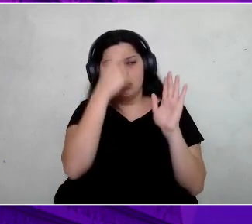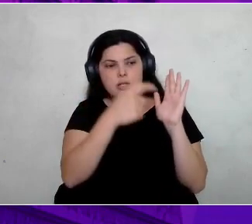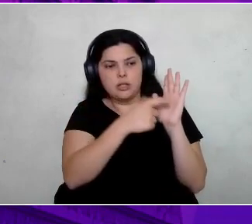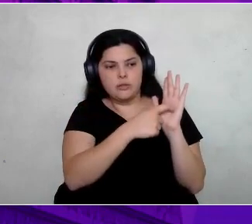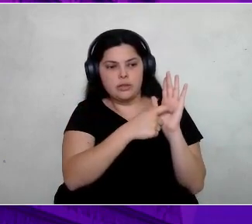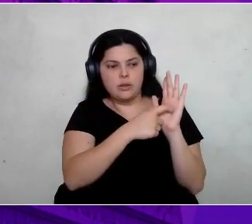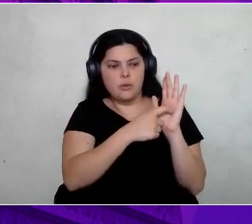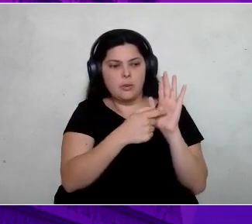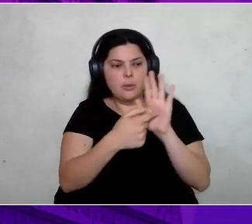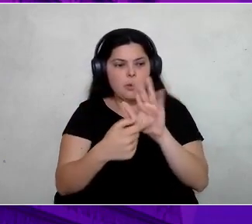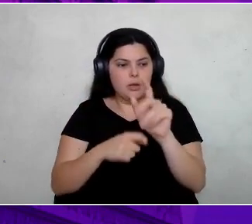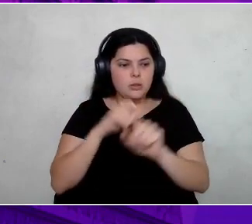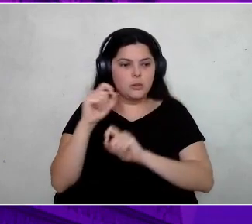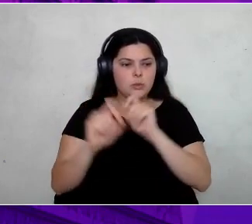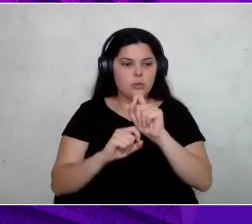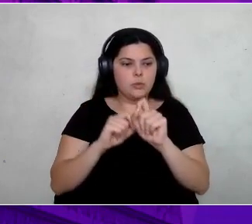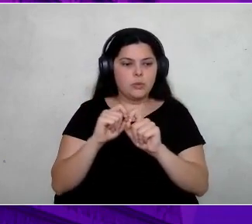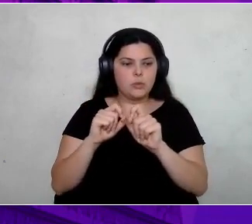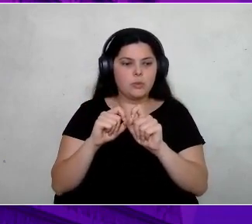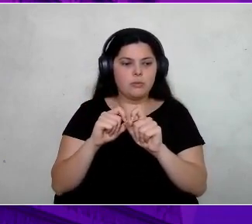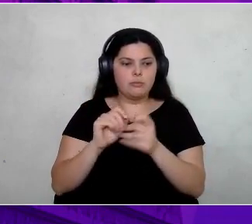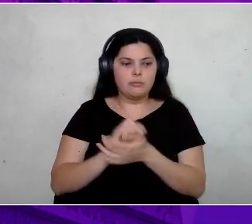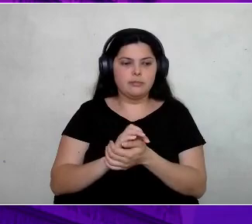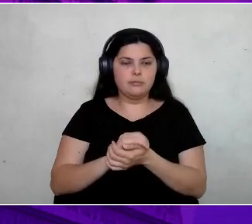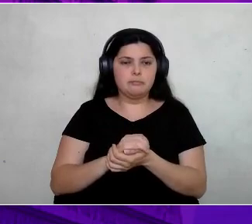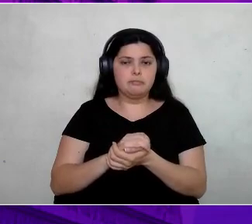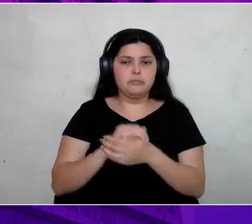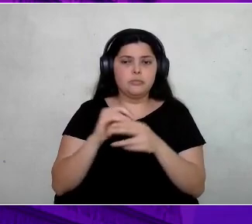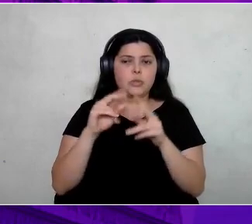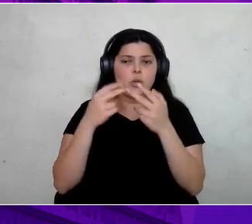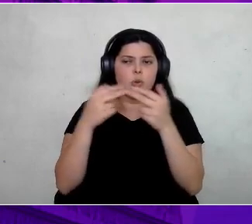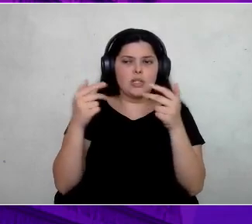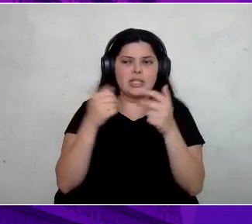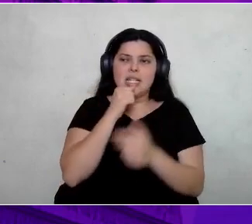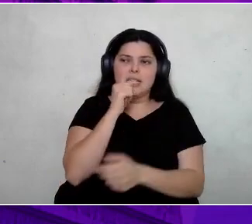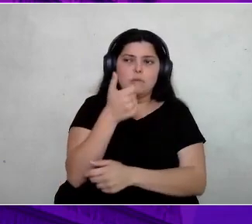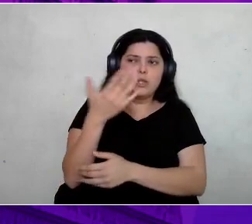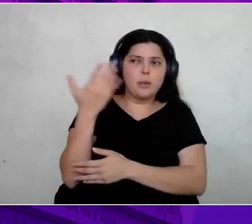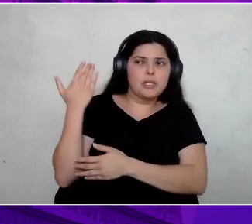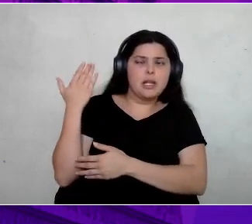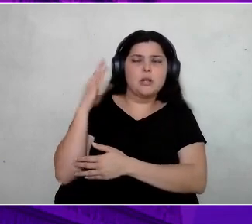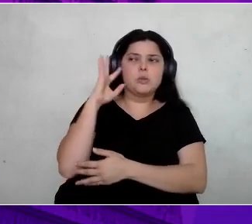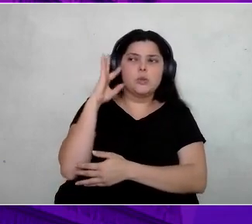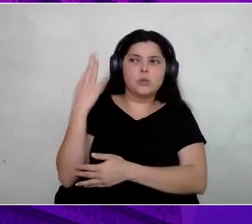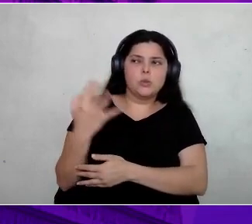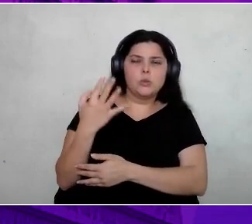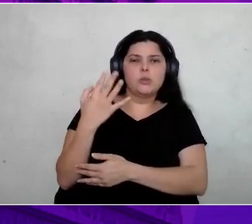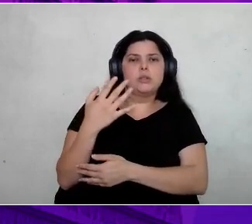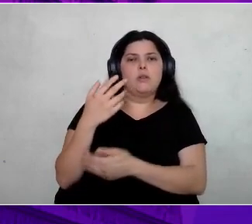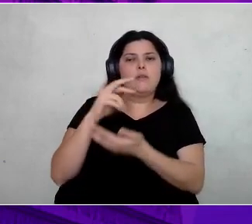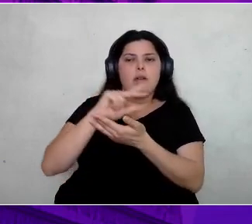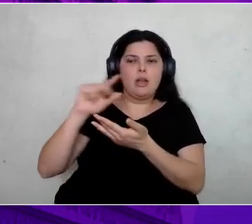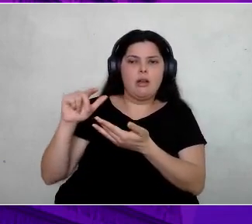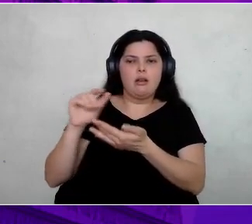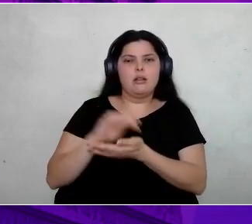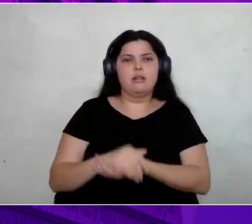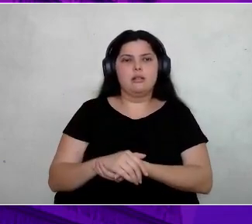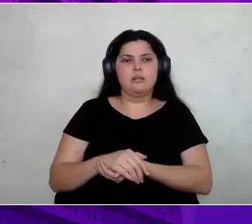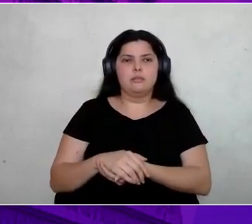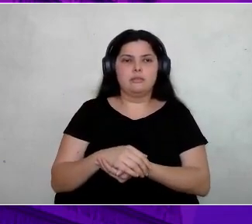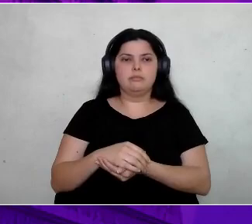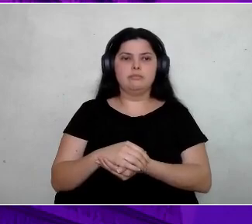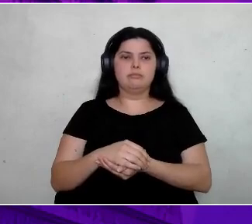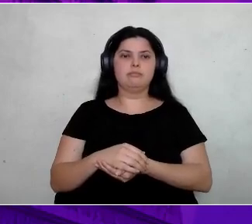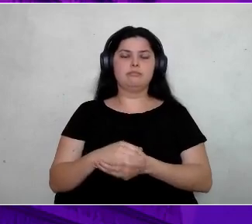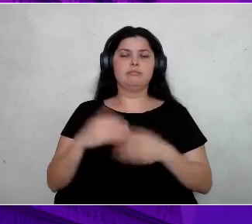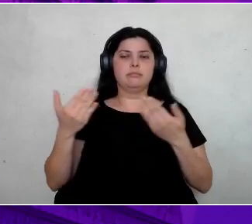traz algumas questões que não existiam antes, soluções um monte, sem dúvida, mas sim, algumas